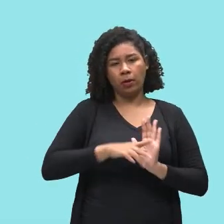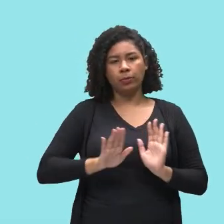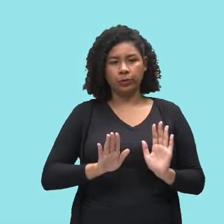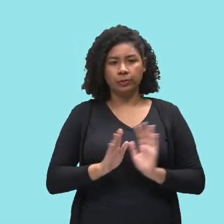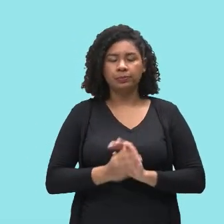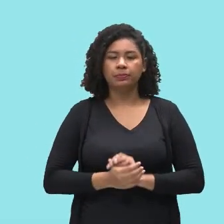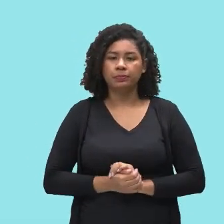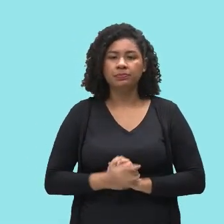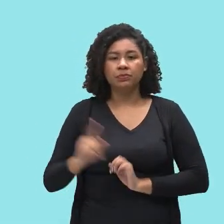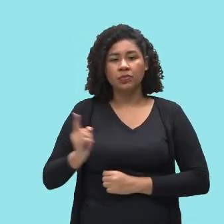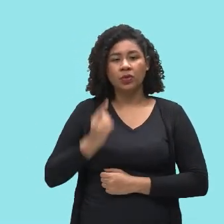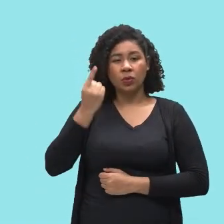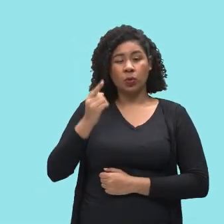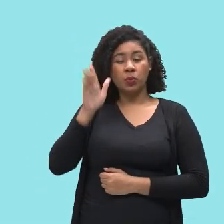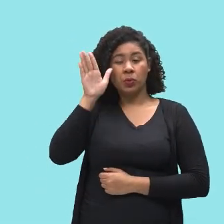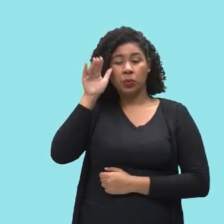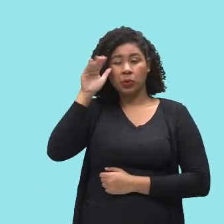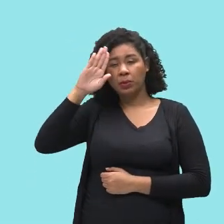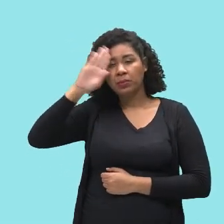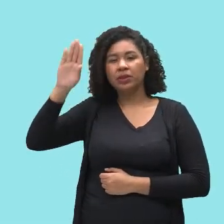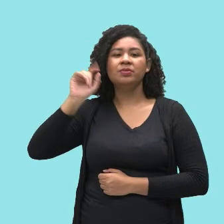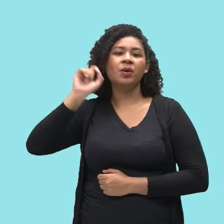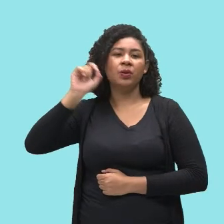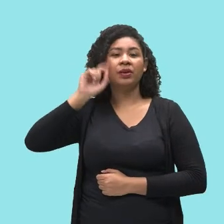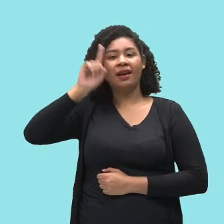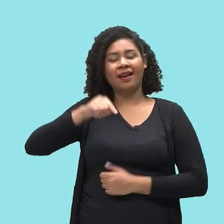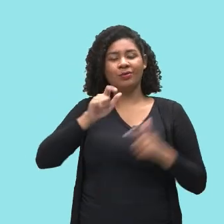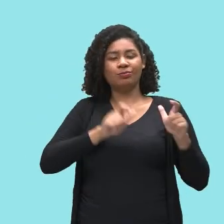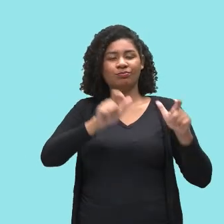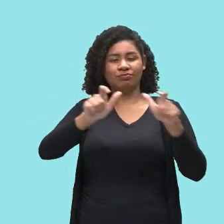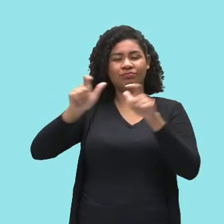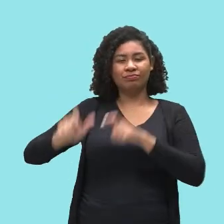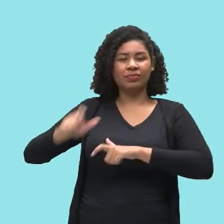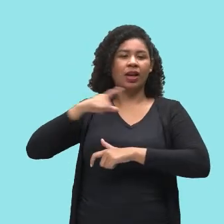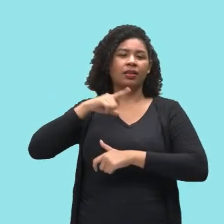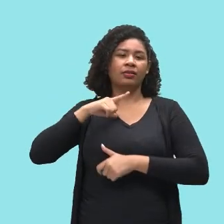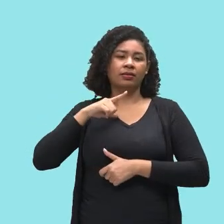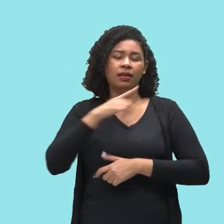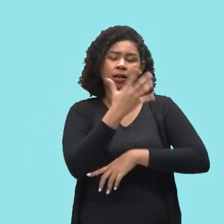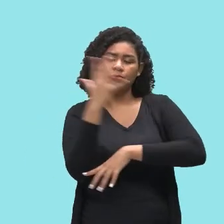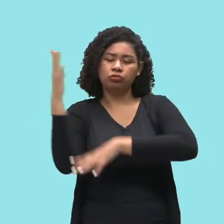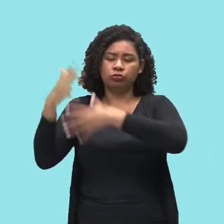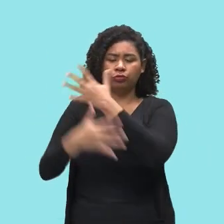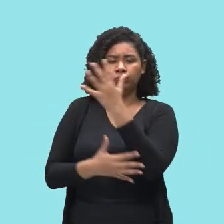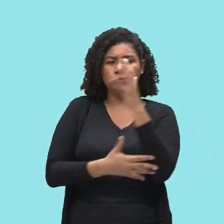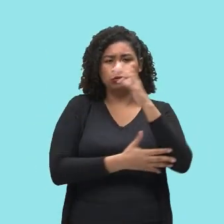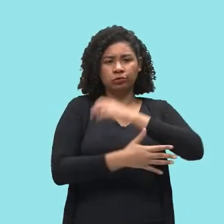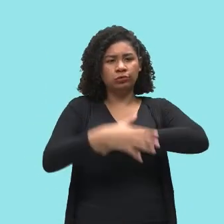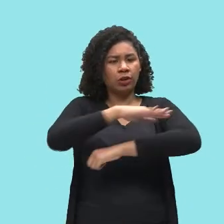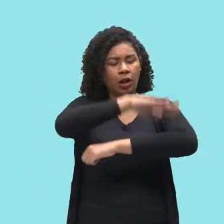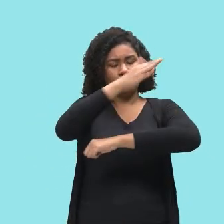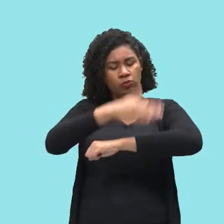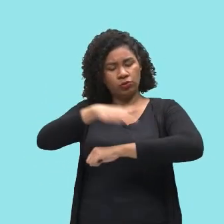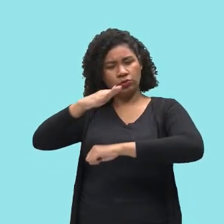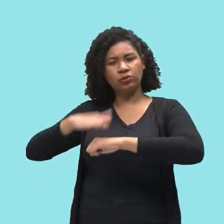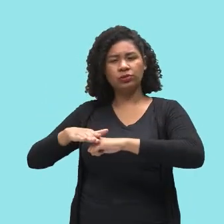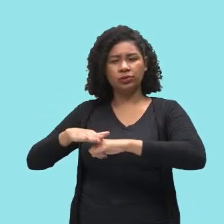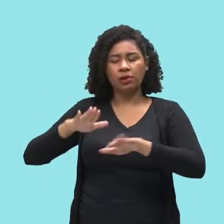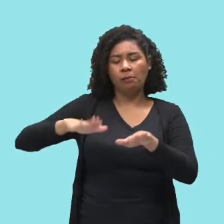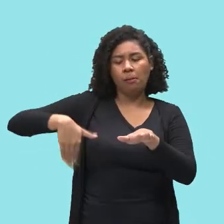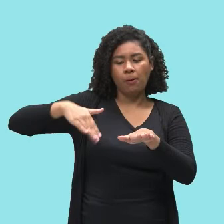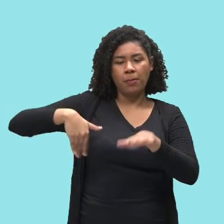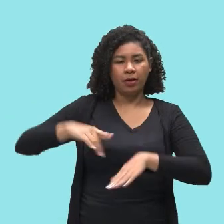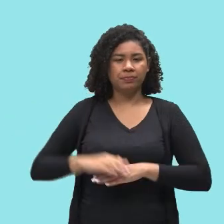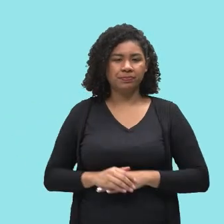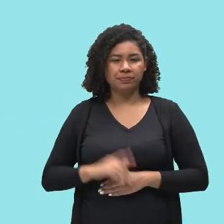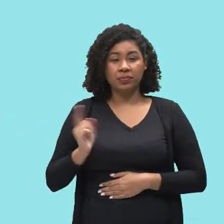das maiores atrações da Nova Zelândia é a natureza. As grandes montanhas, vastas florestas e praias paradisíacas.